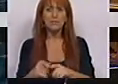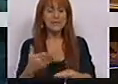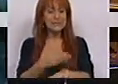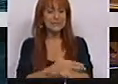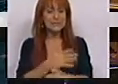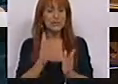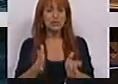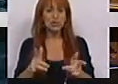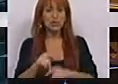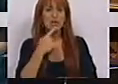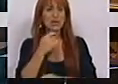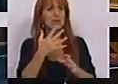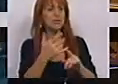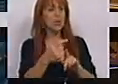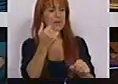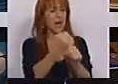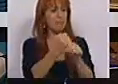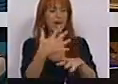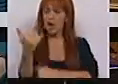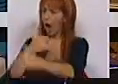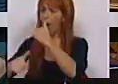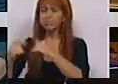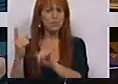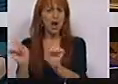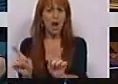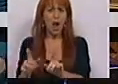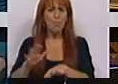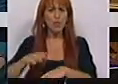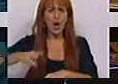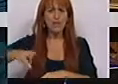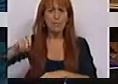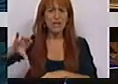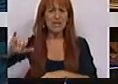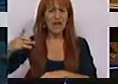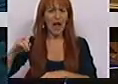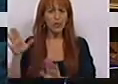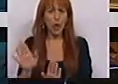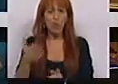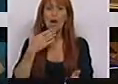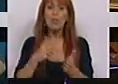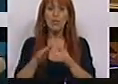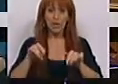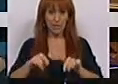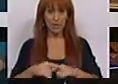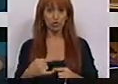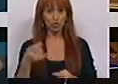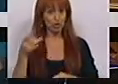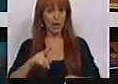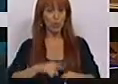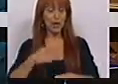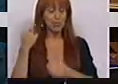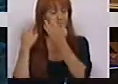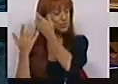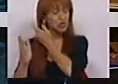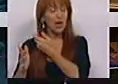-existentes e não possam ser substituídos por questões de mecenato. Também aproveito e já ultrapassei o meu